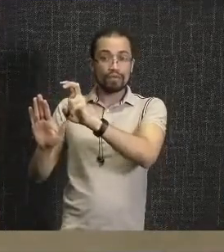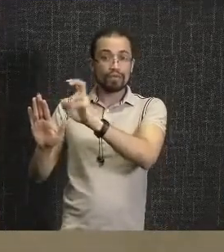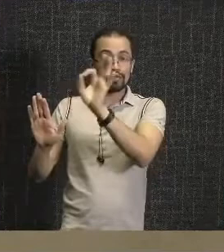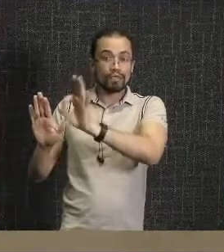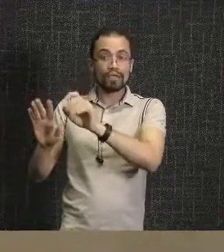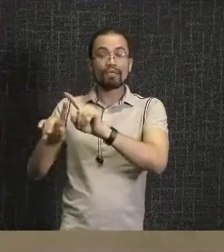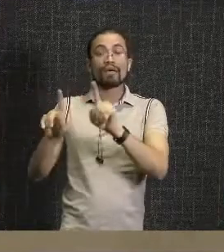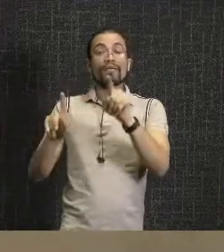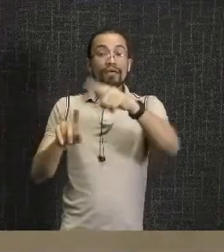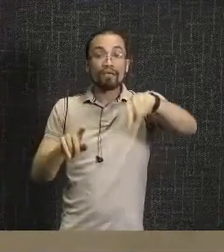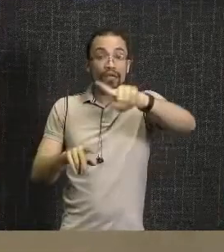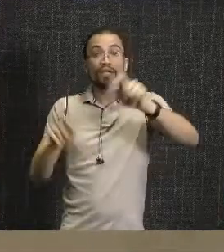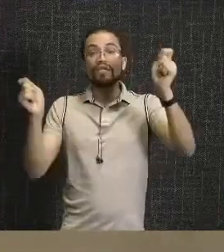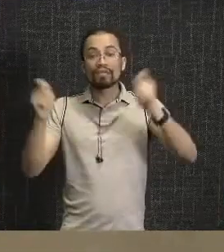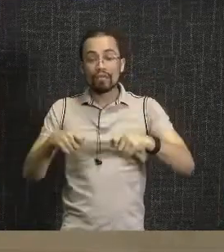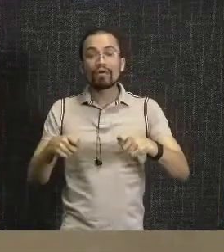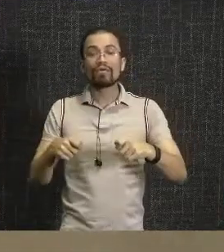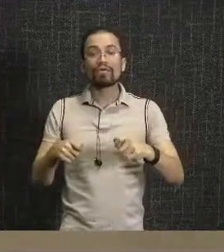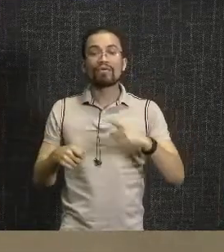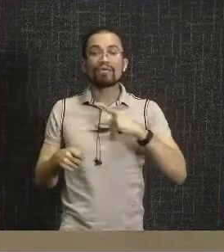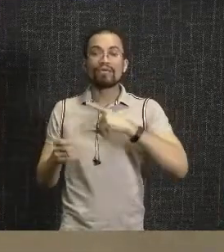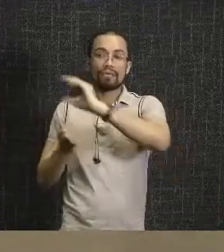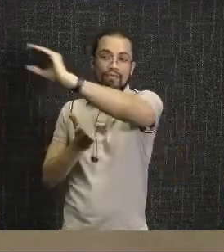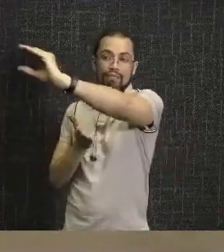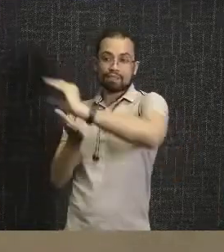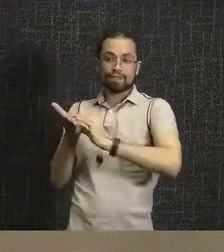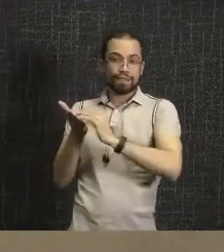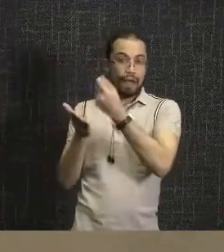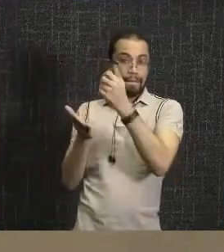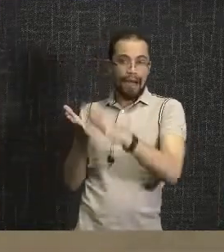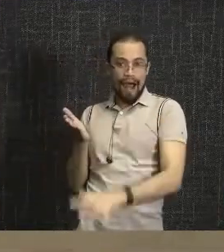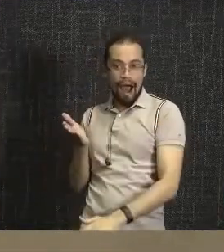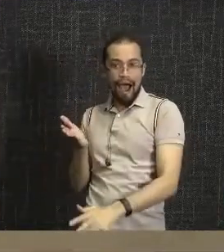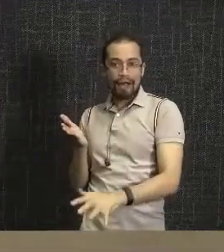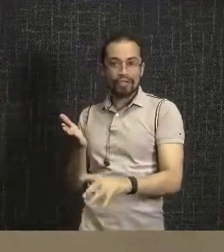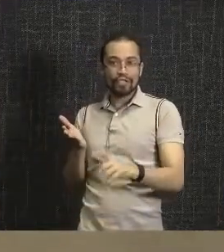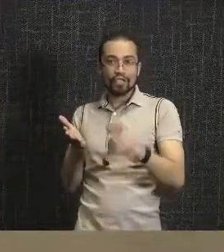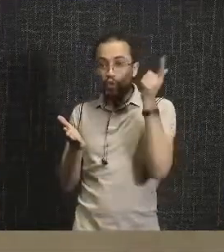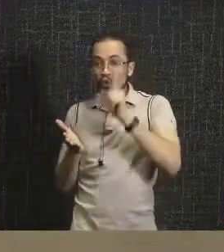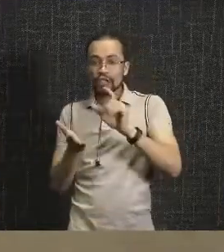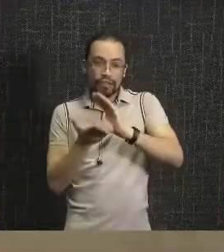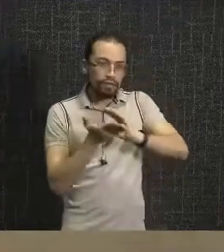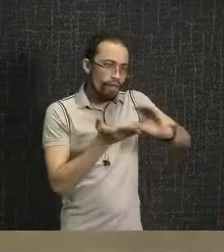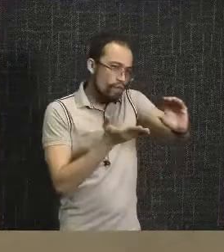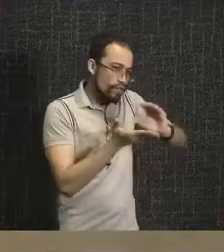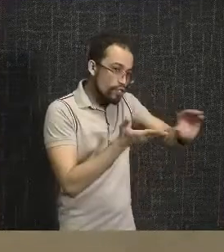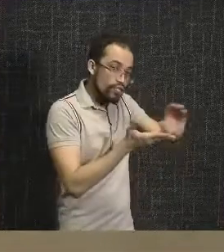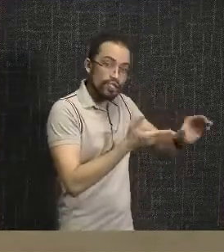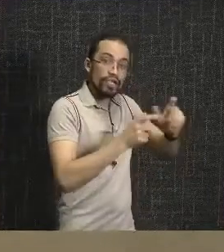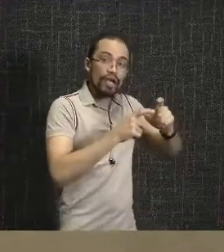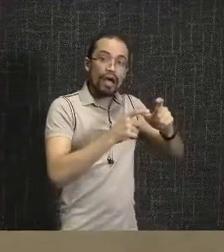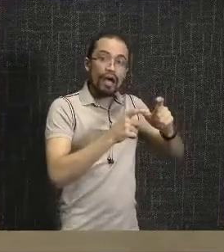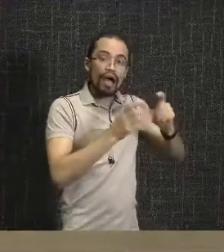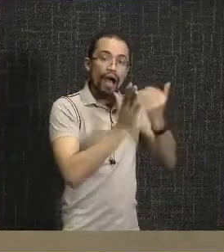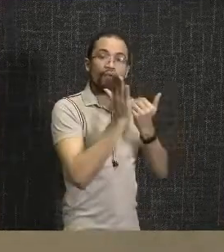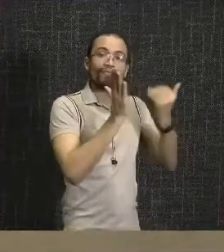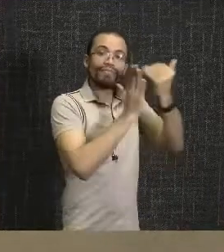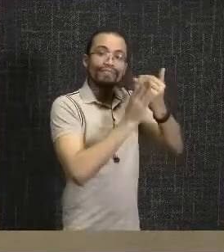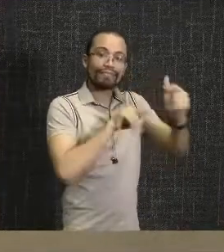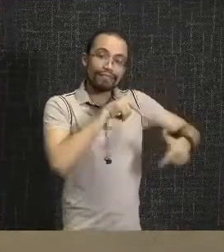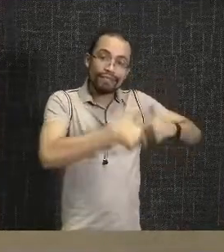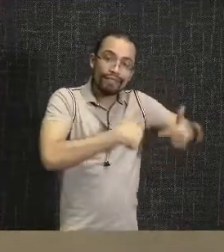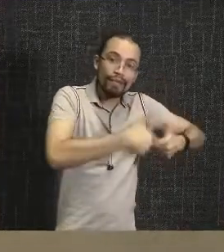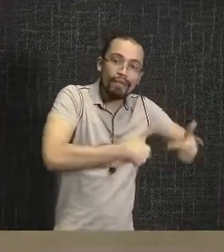pegar capital mais barato, fazer o investimento e aí aumentar o emprego, aumentar o consumo,